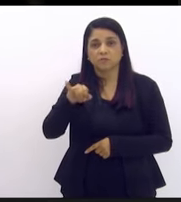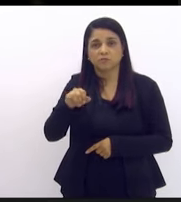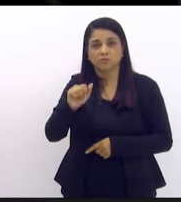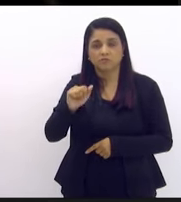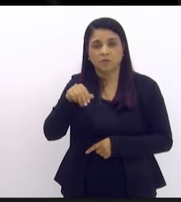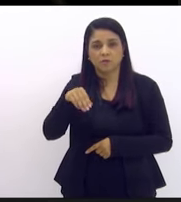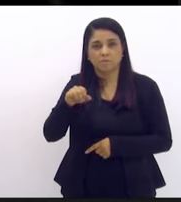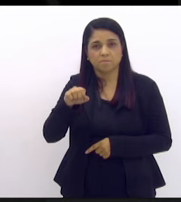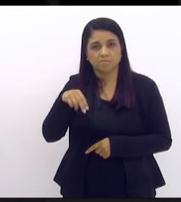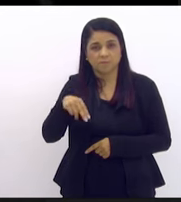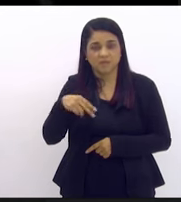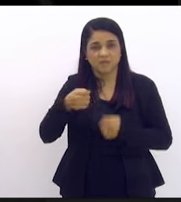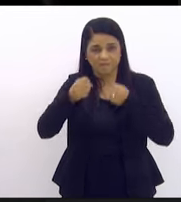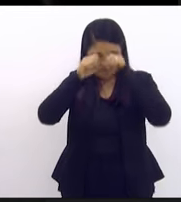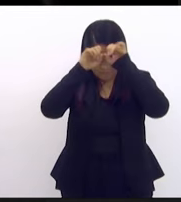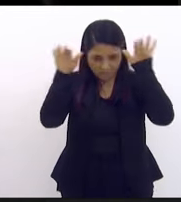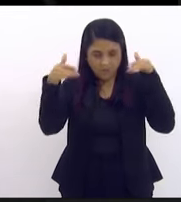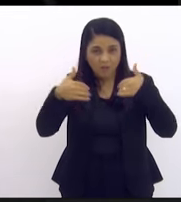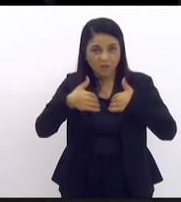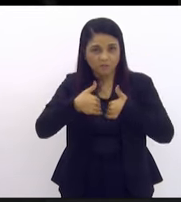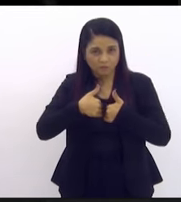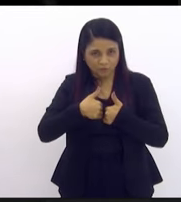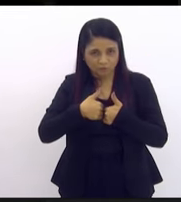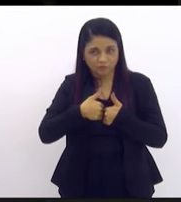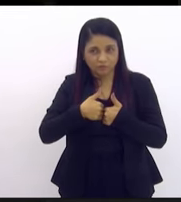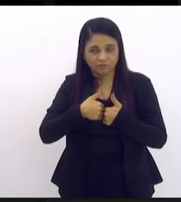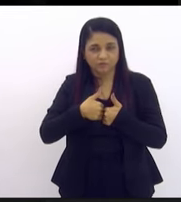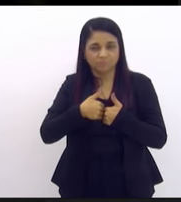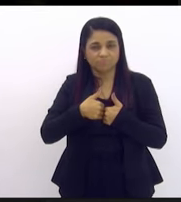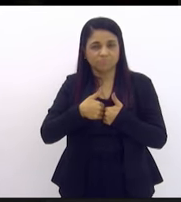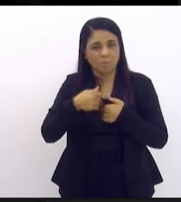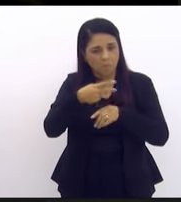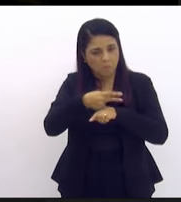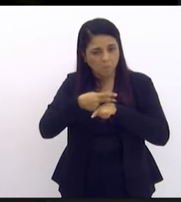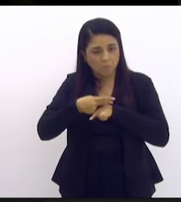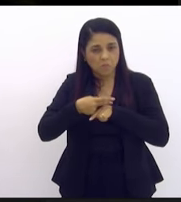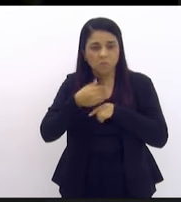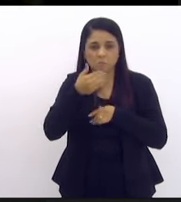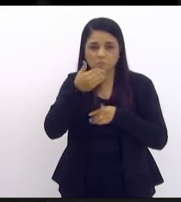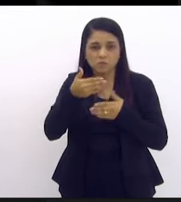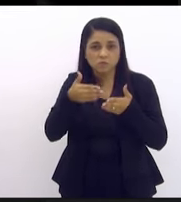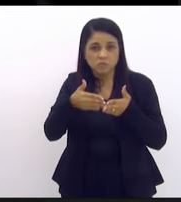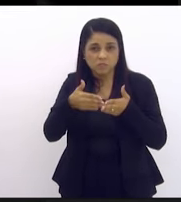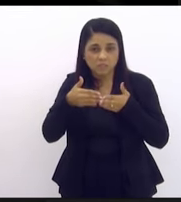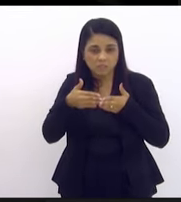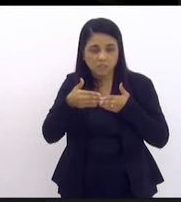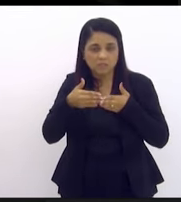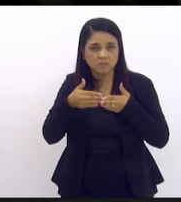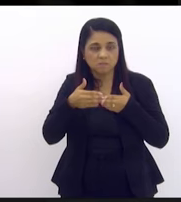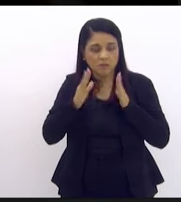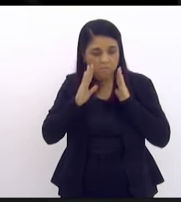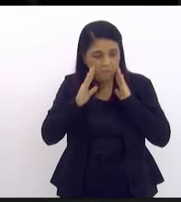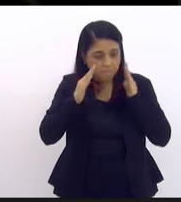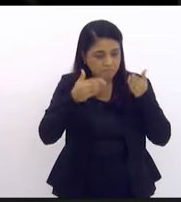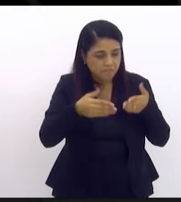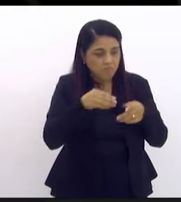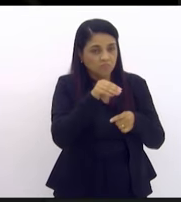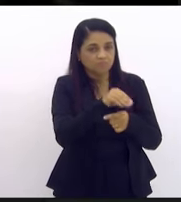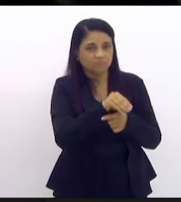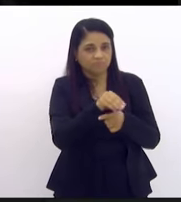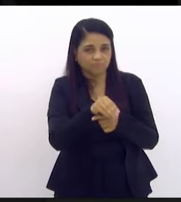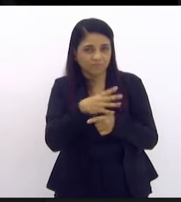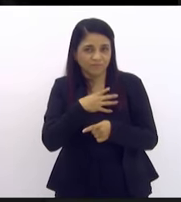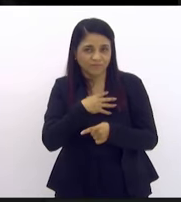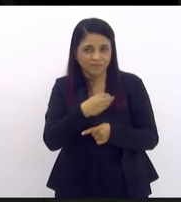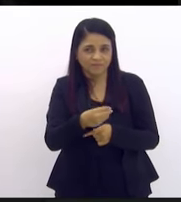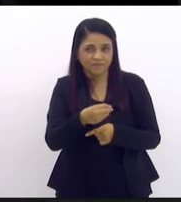menino autista, e que ele pediu licença do trabalho para se dedicar à criação do filho.